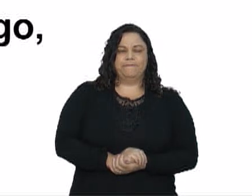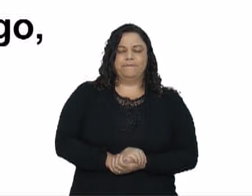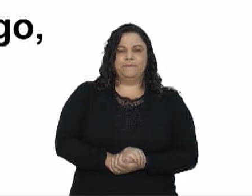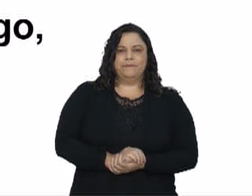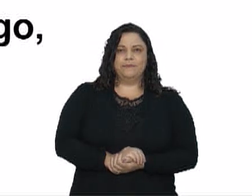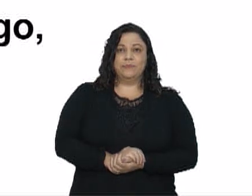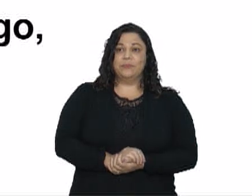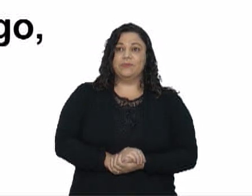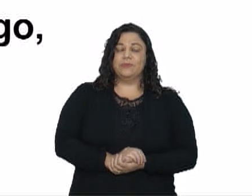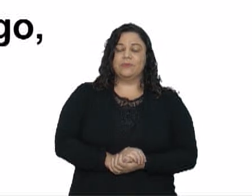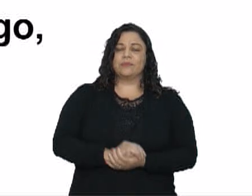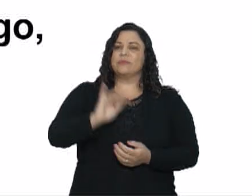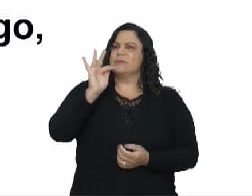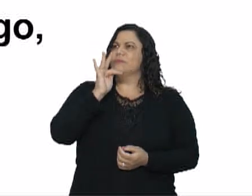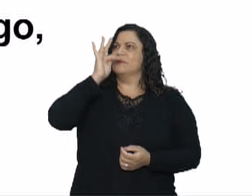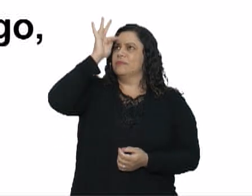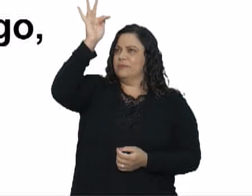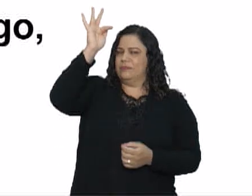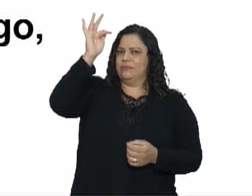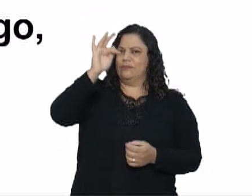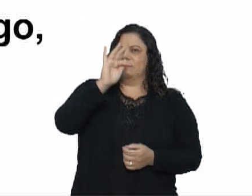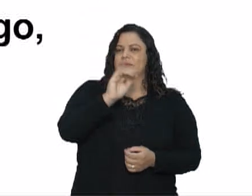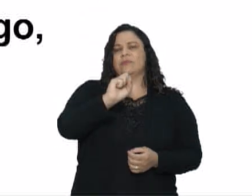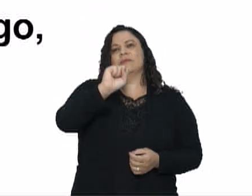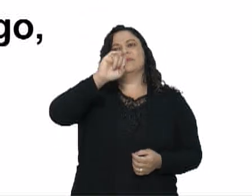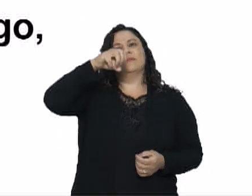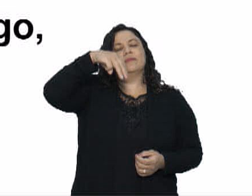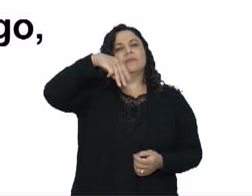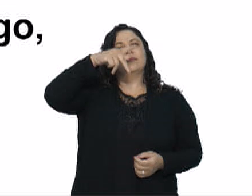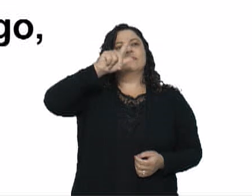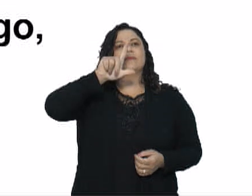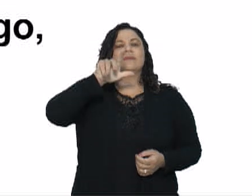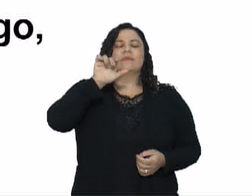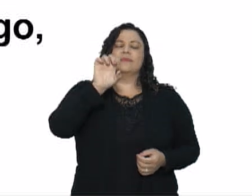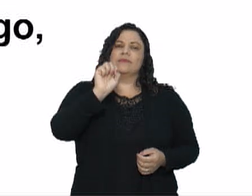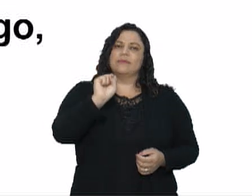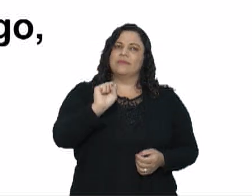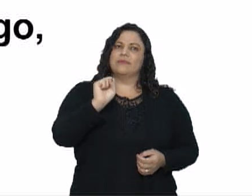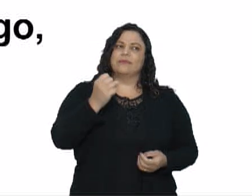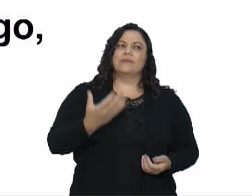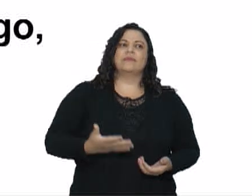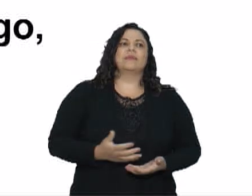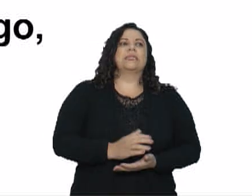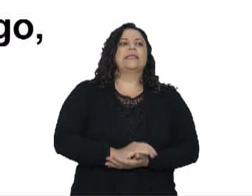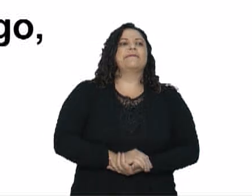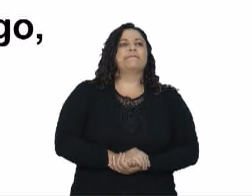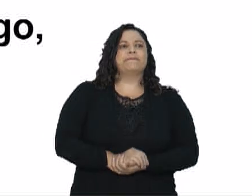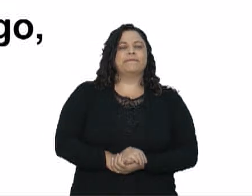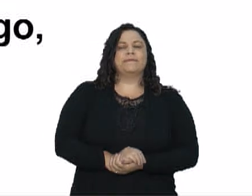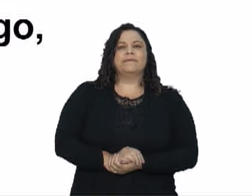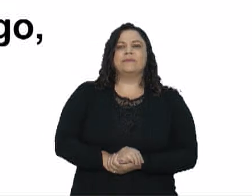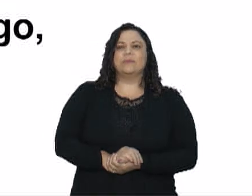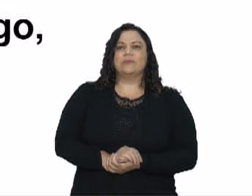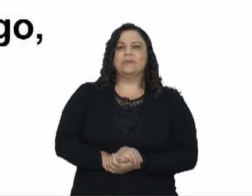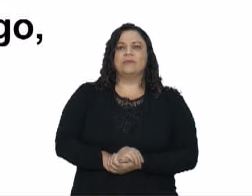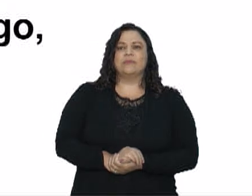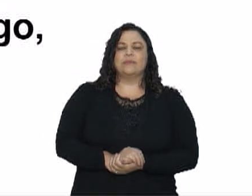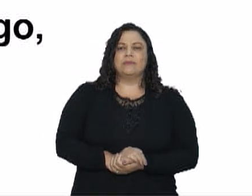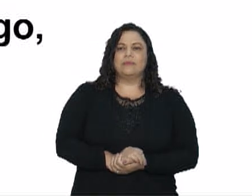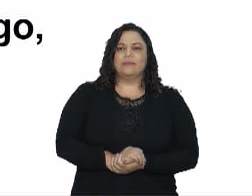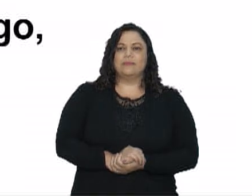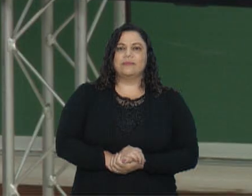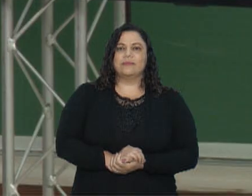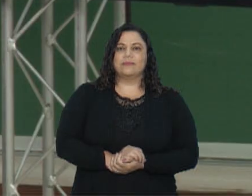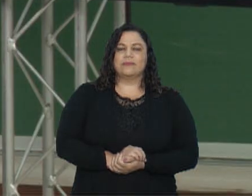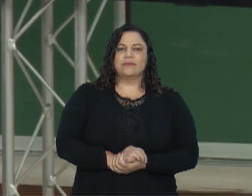simple. Justamente essa telinha anterior que nós abordamos aqui. Os acordais é um fragmento del